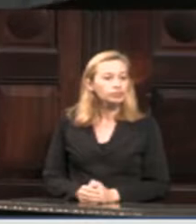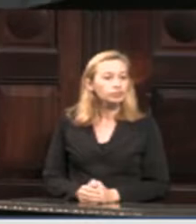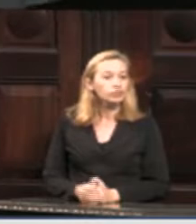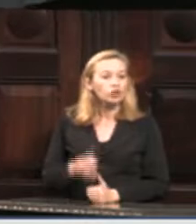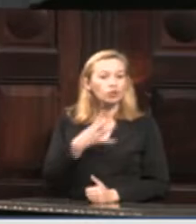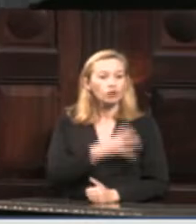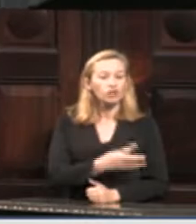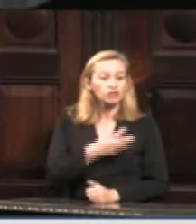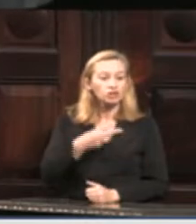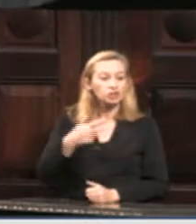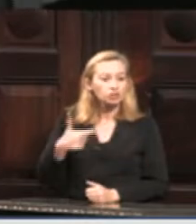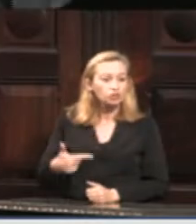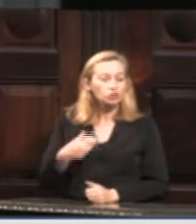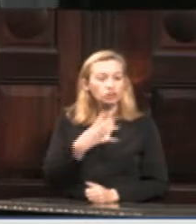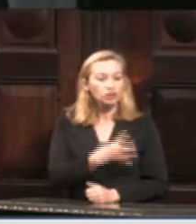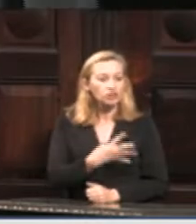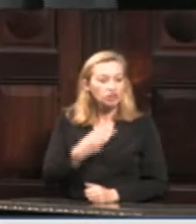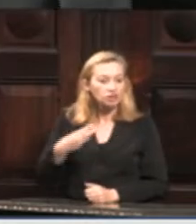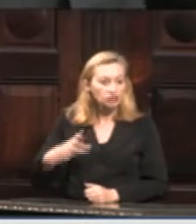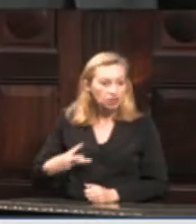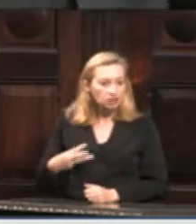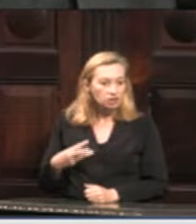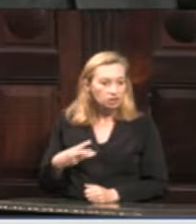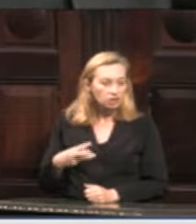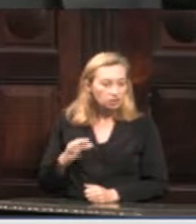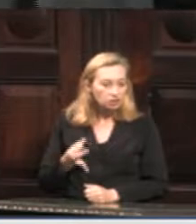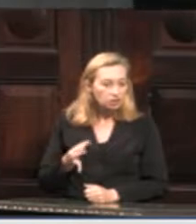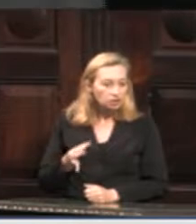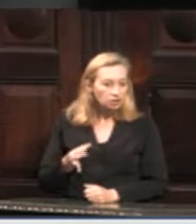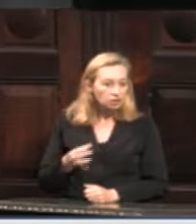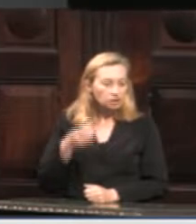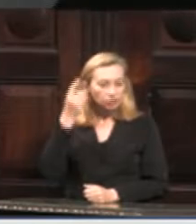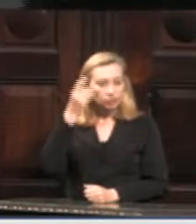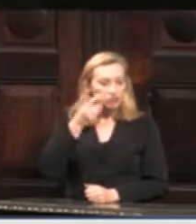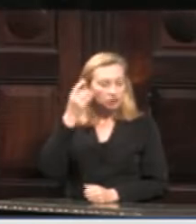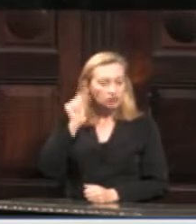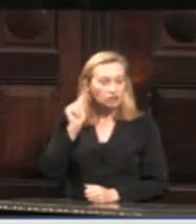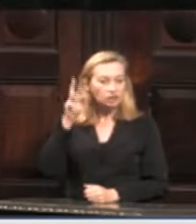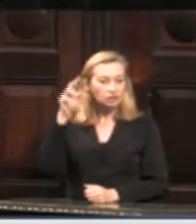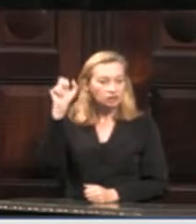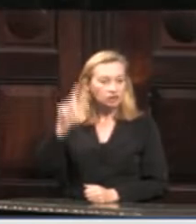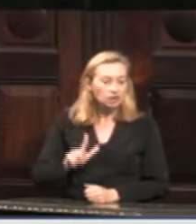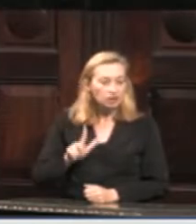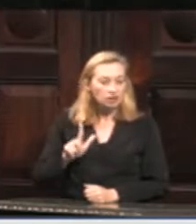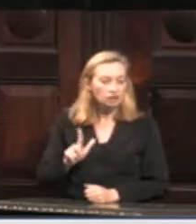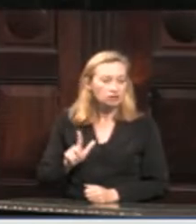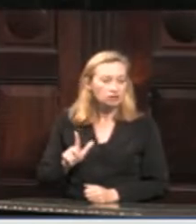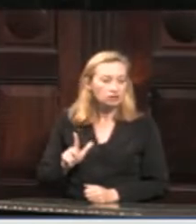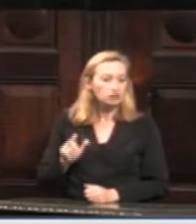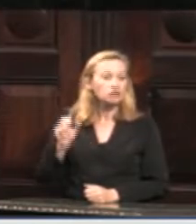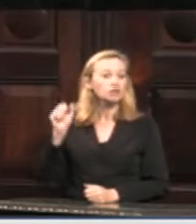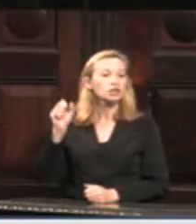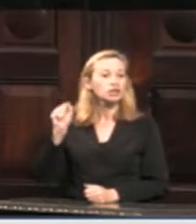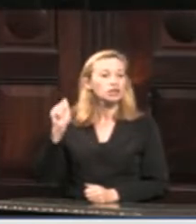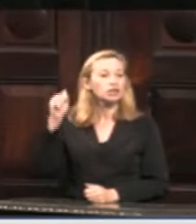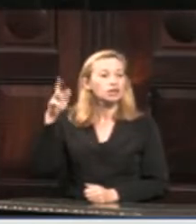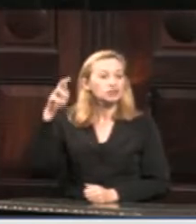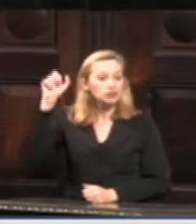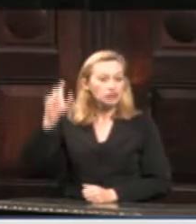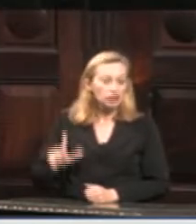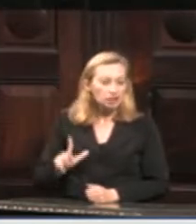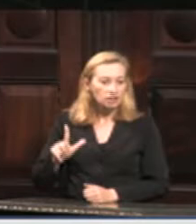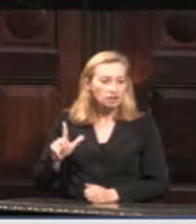4243, é isso, senhor presidente? Sim, senhor. De autoria do deputado André Lazzaroni, André